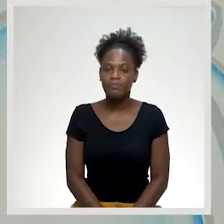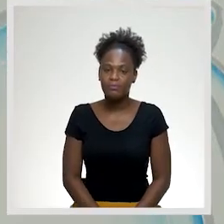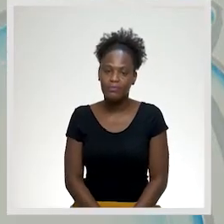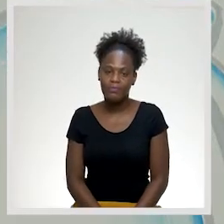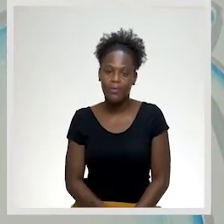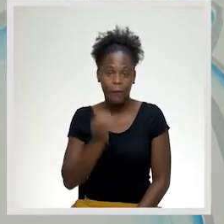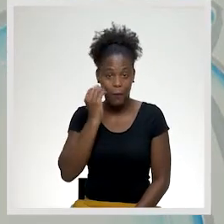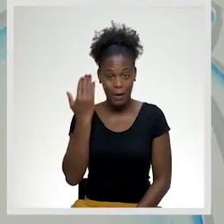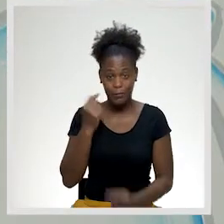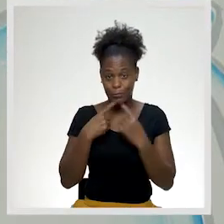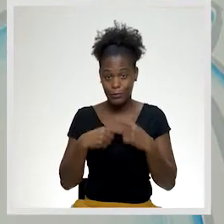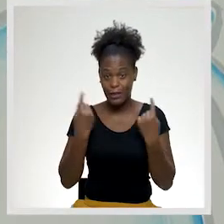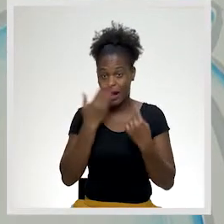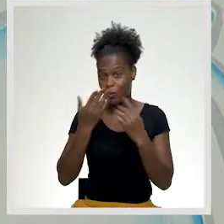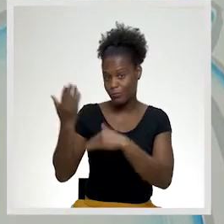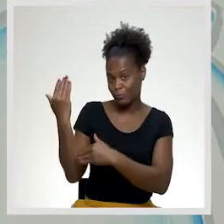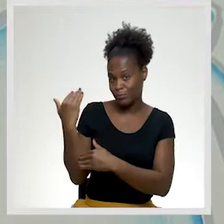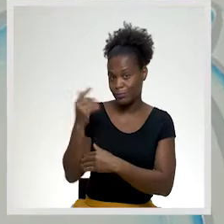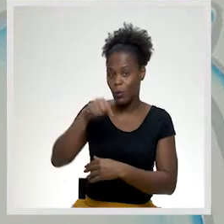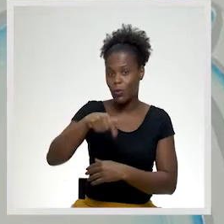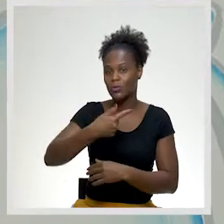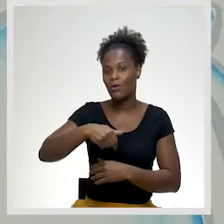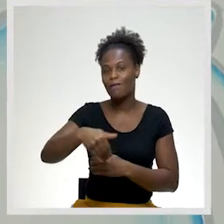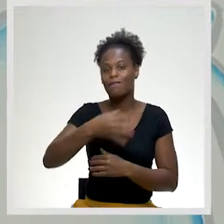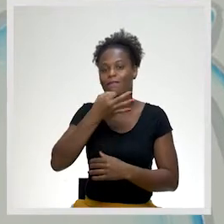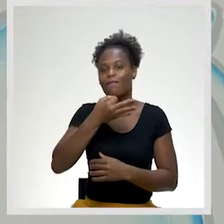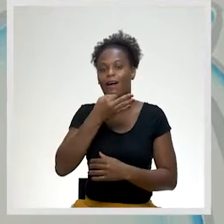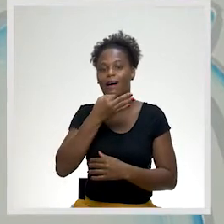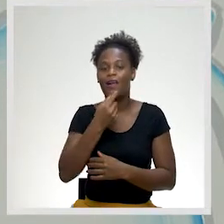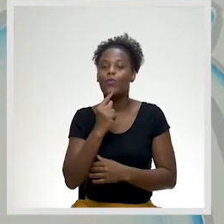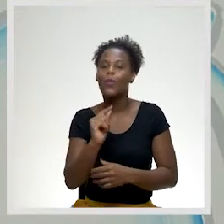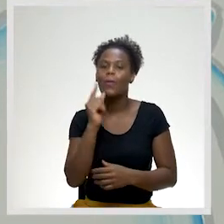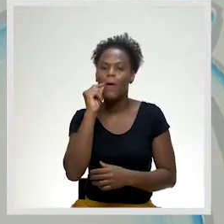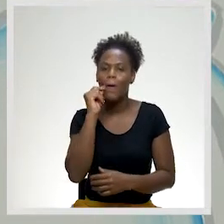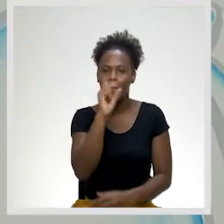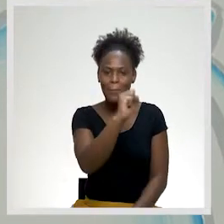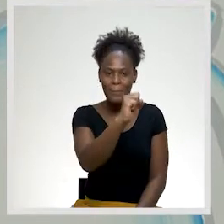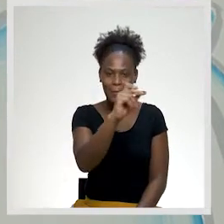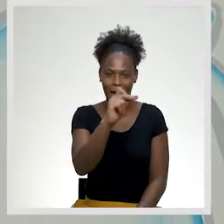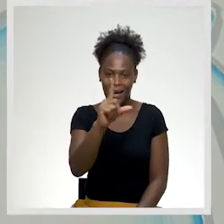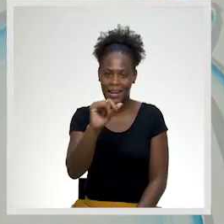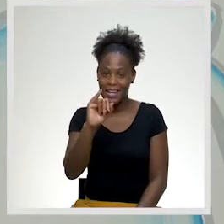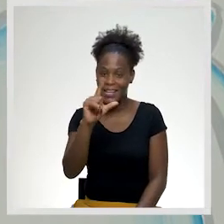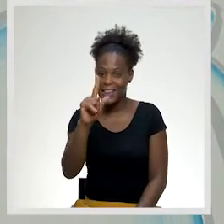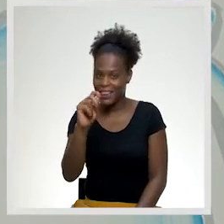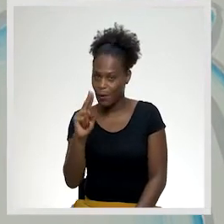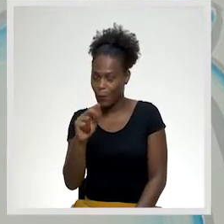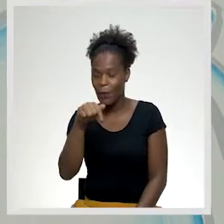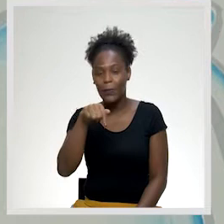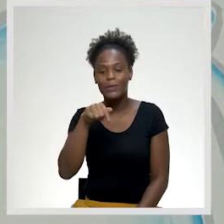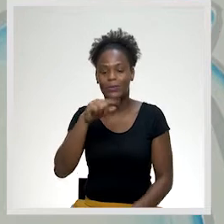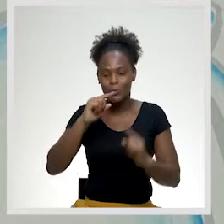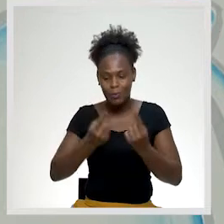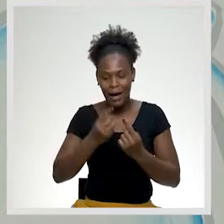Como eu tinha anunciado na aula anterior, hoje vamos falar sobre Galileu. Daí que o sumário de hoje é